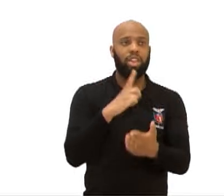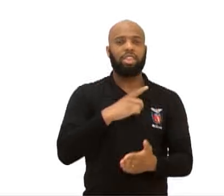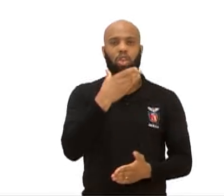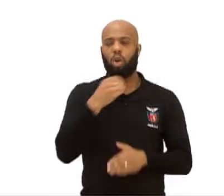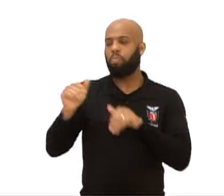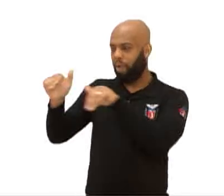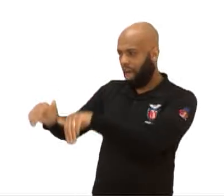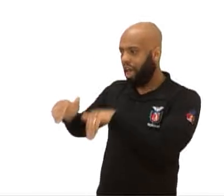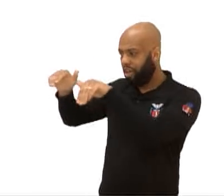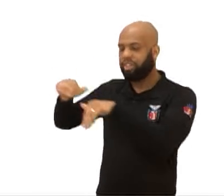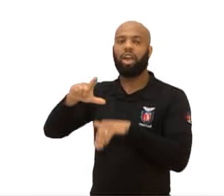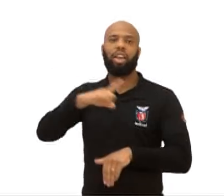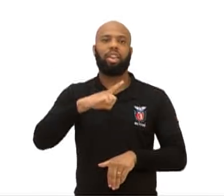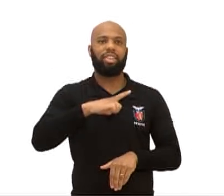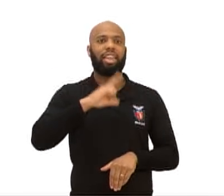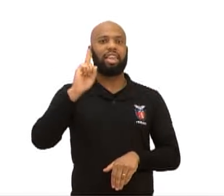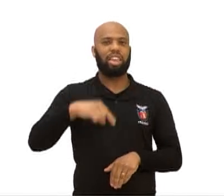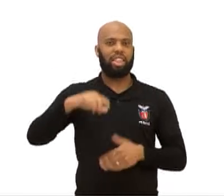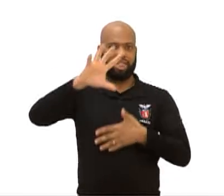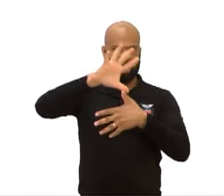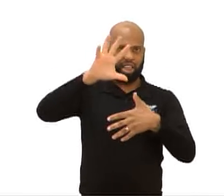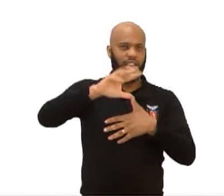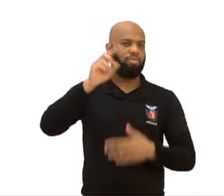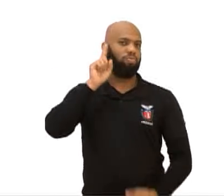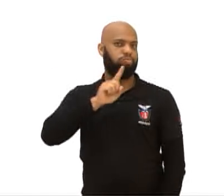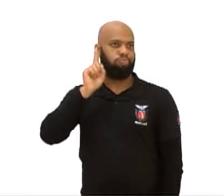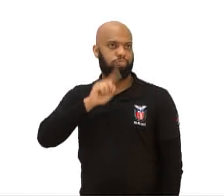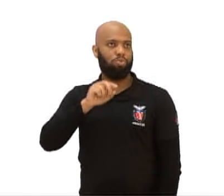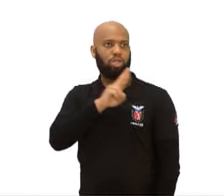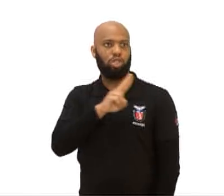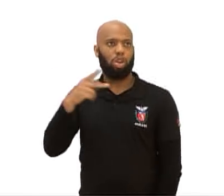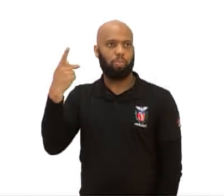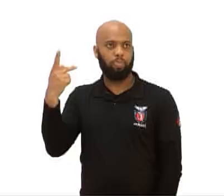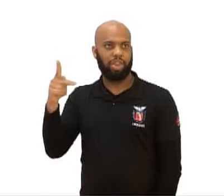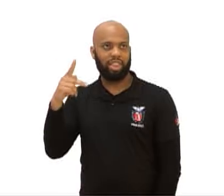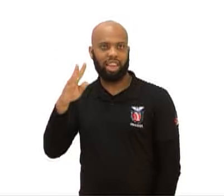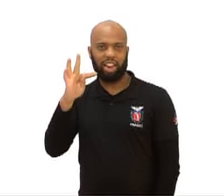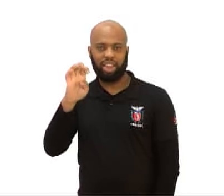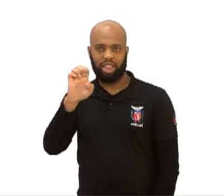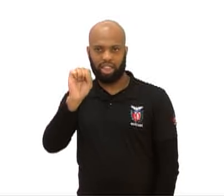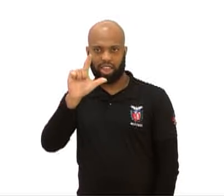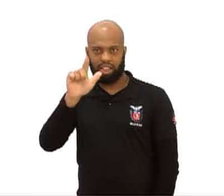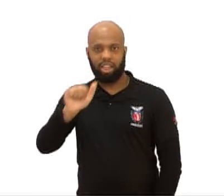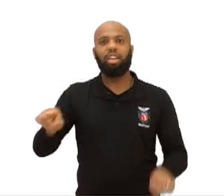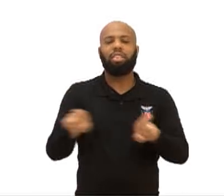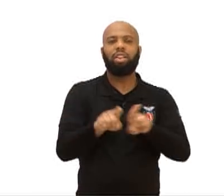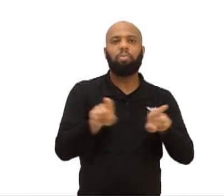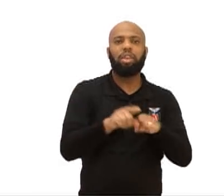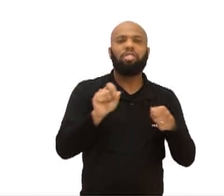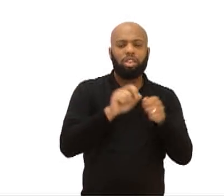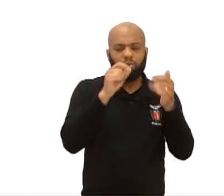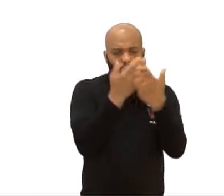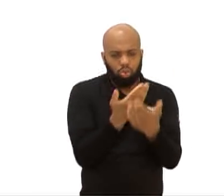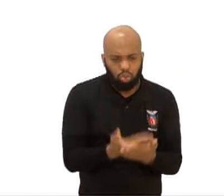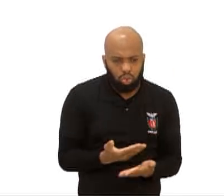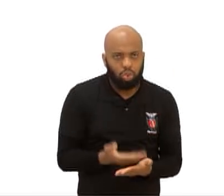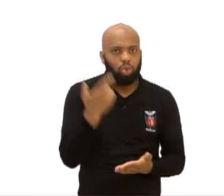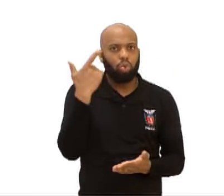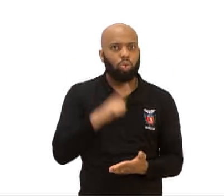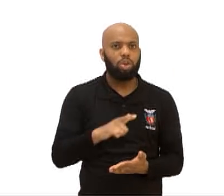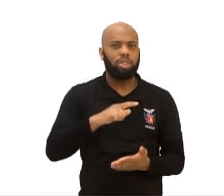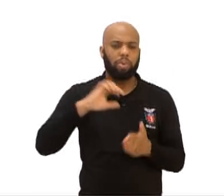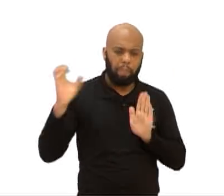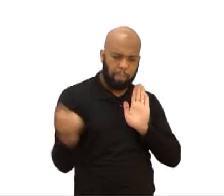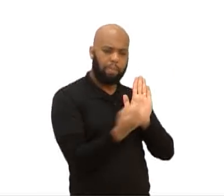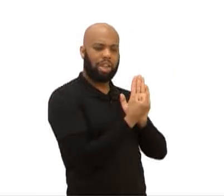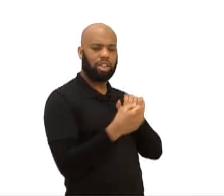austríaco naturalizado norte-americano Nikola Tesla também realizava seus estudos e os patenteou. Vocês sabem o